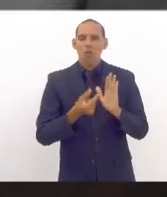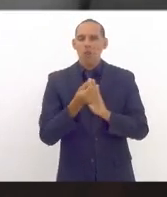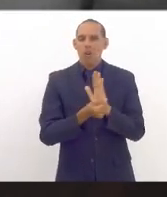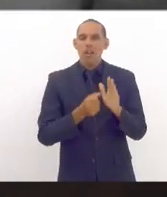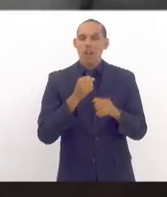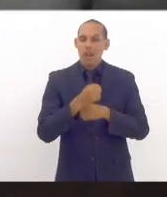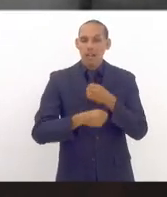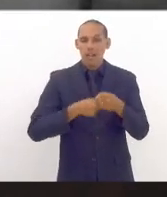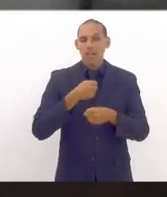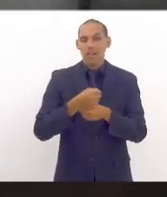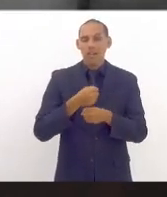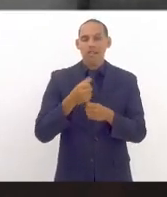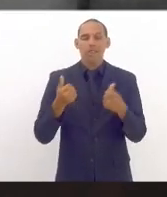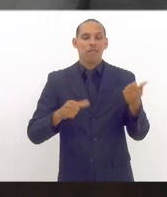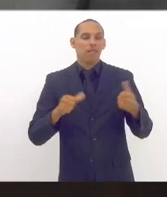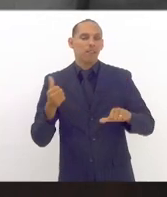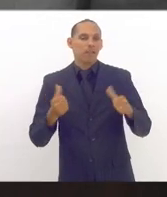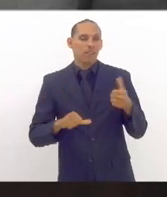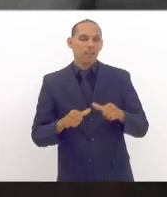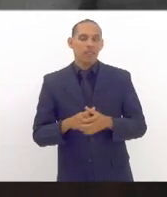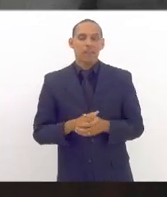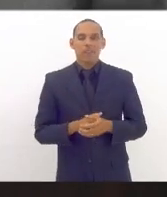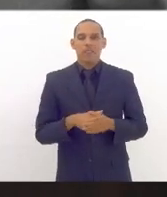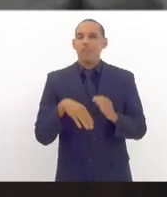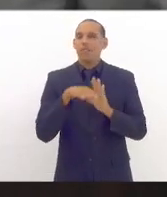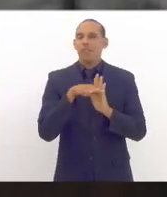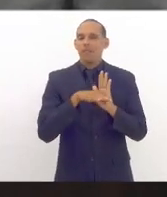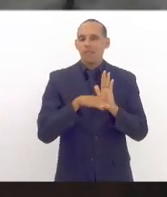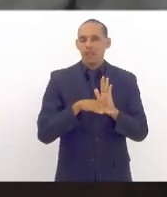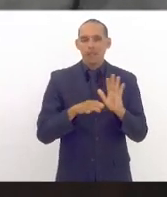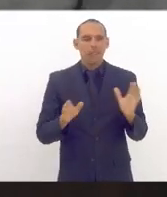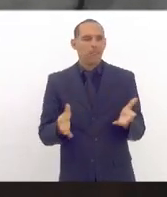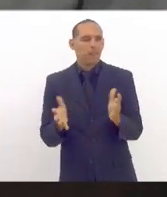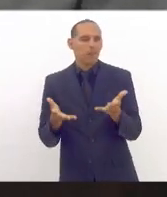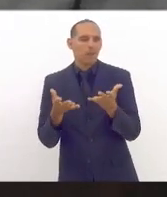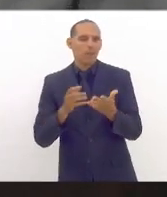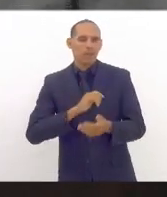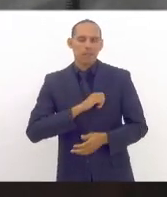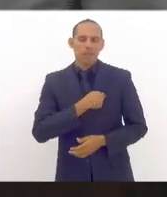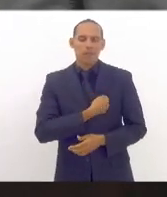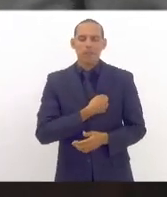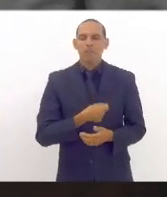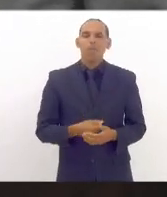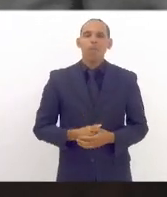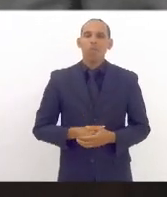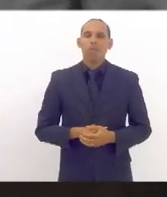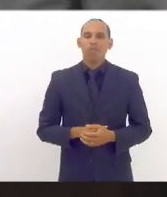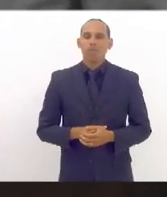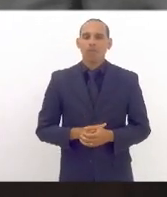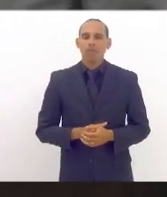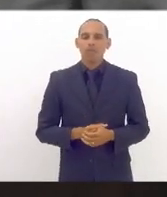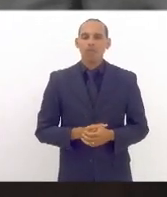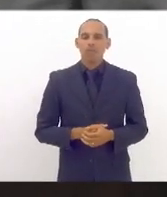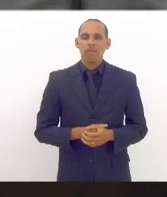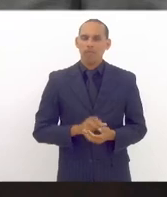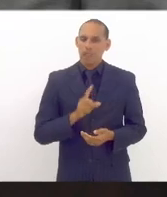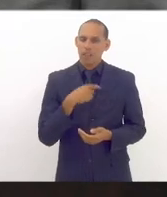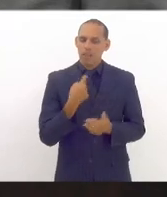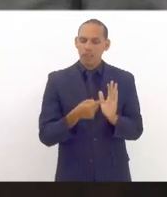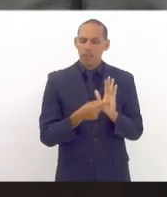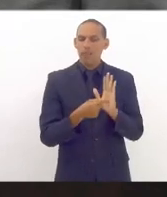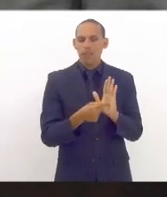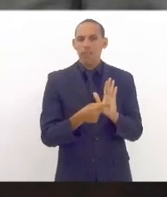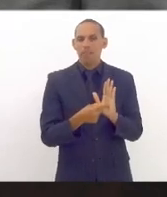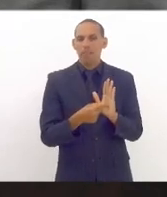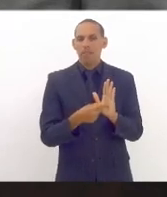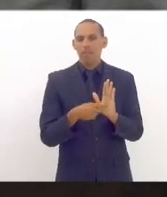avaliação das dos programas de incentivos fiscais apresentamos projeto de